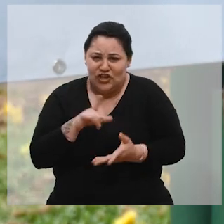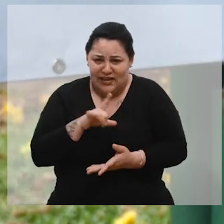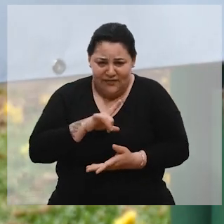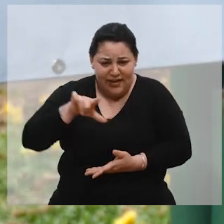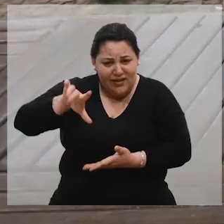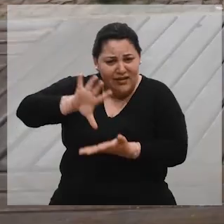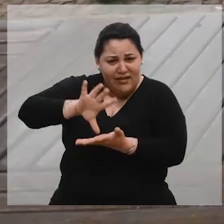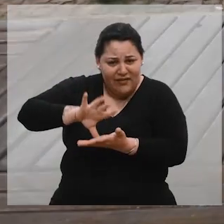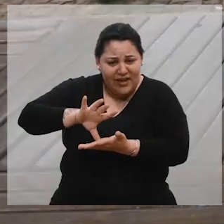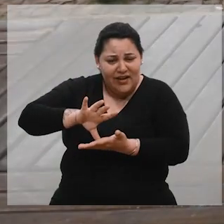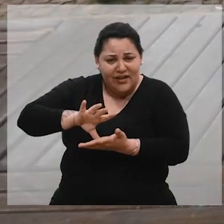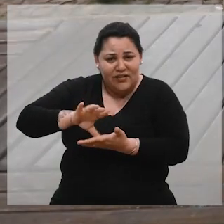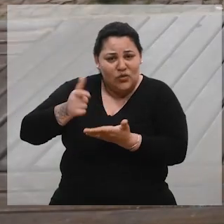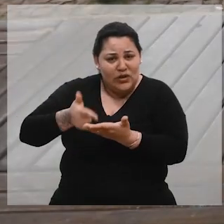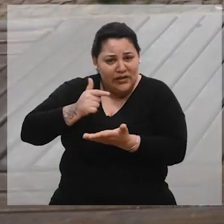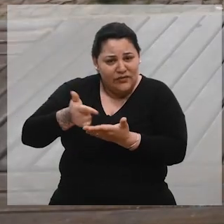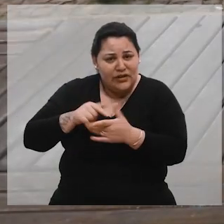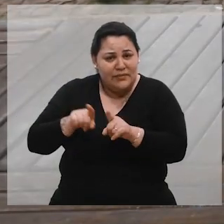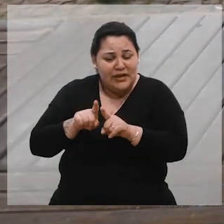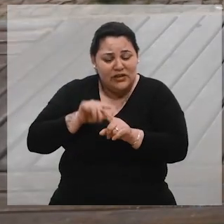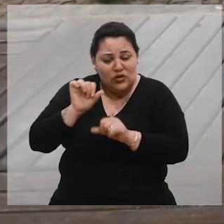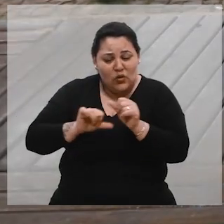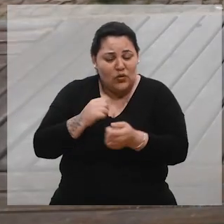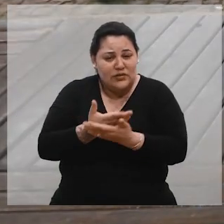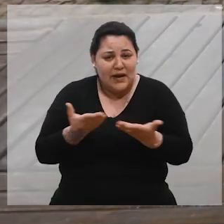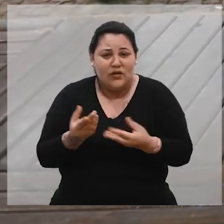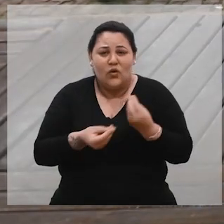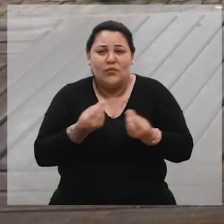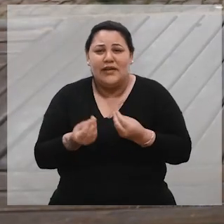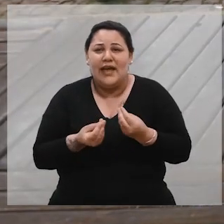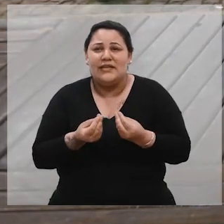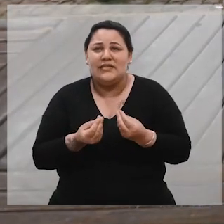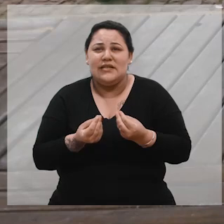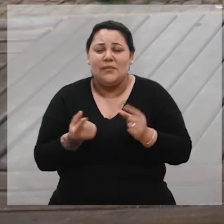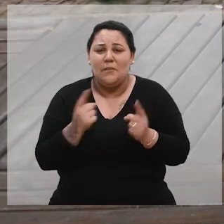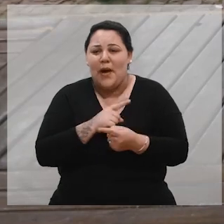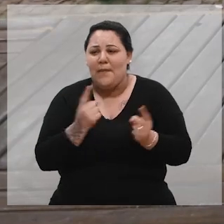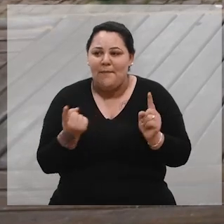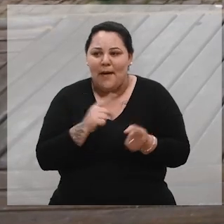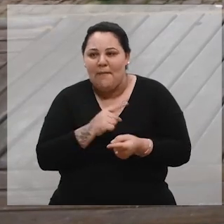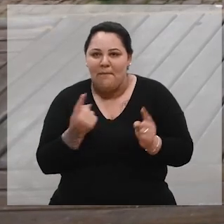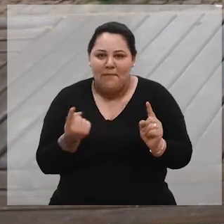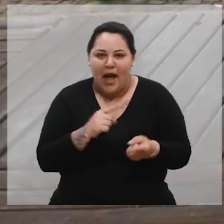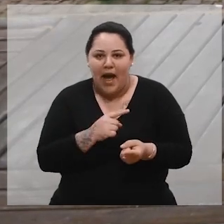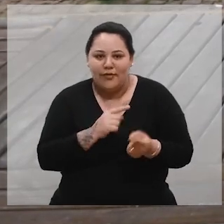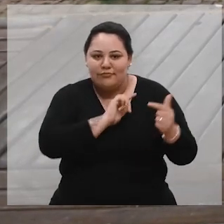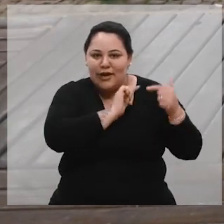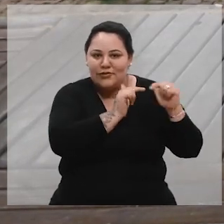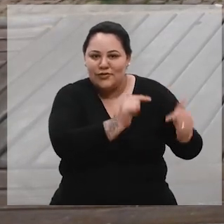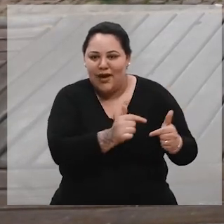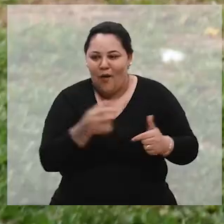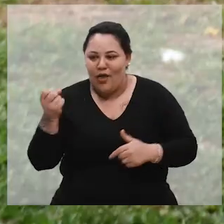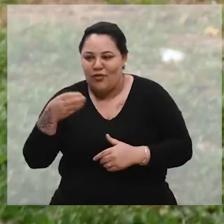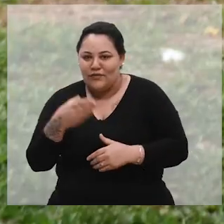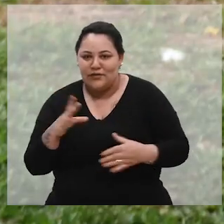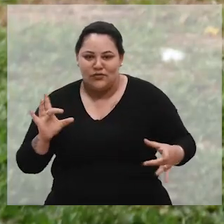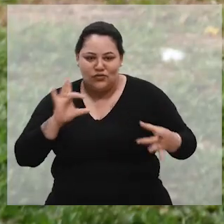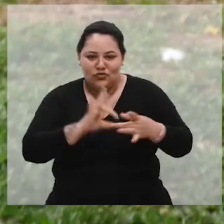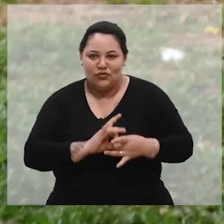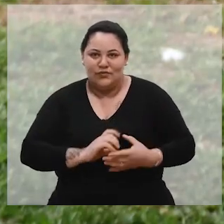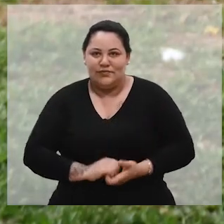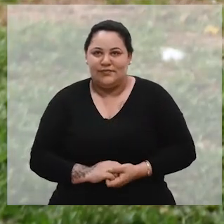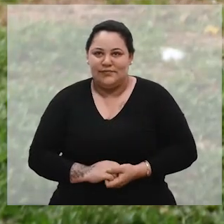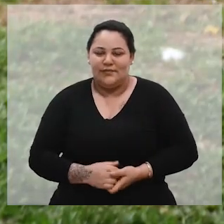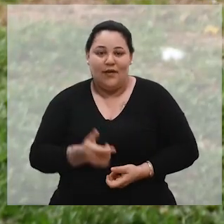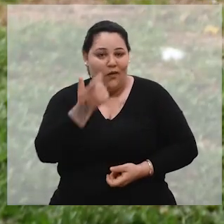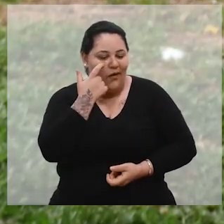Feira do Livro, uma vez que tentou trocar de espaço e tal. Como é que é esse jogo do tradicional e do inovador? Olha, o Segredo da